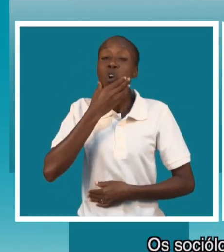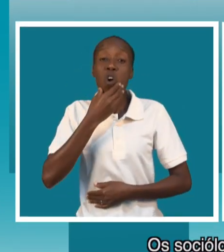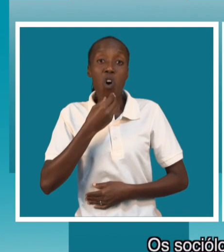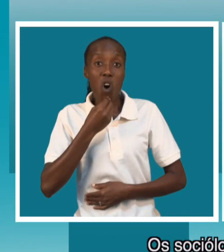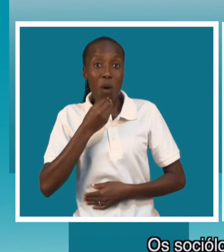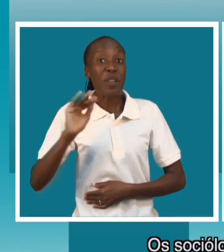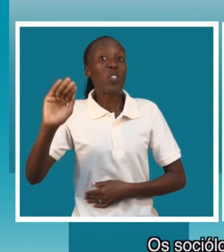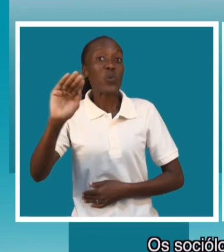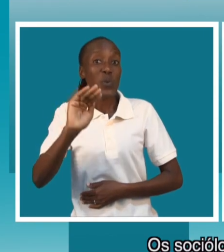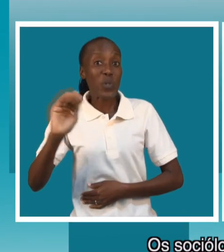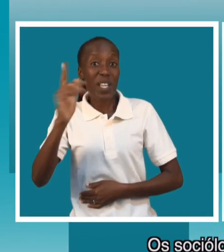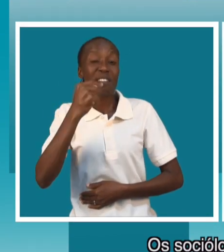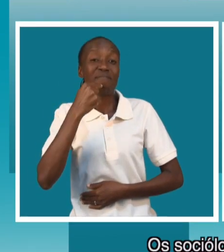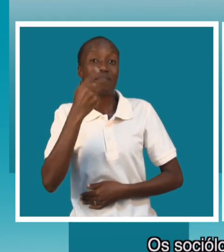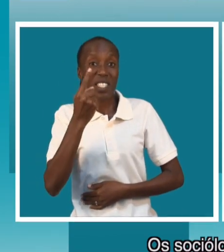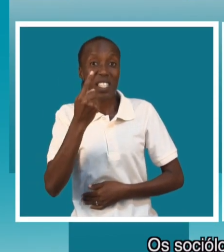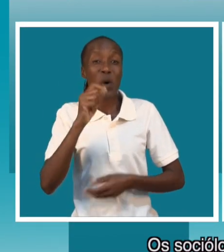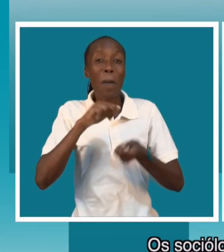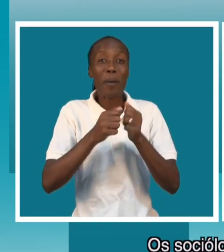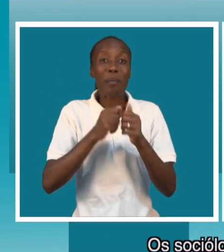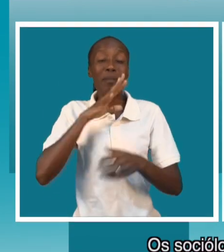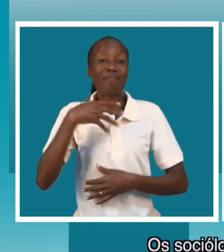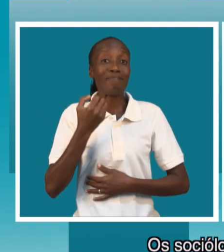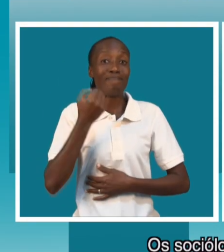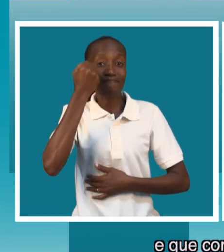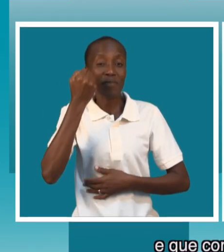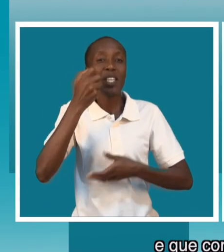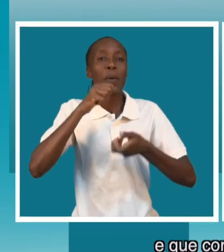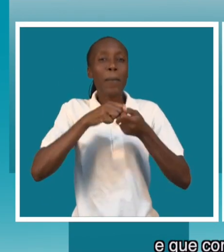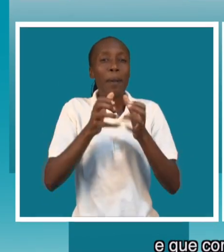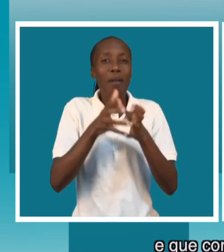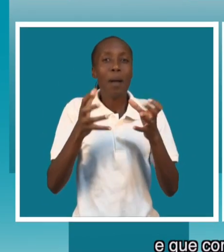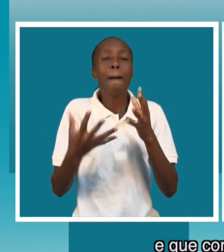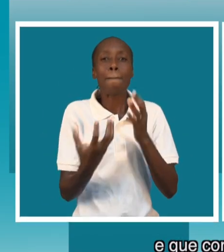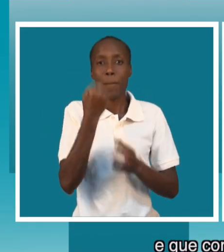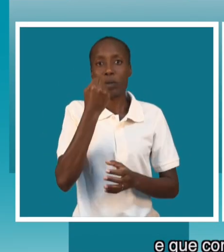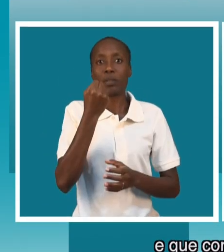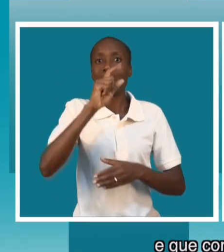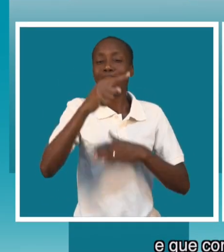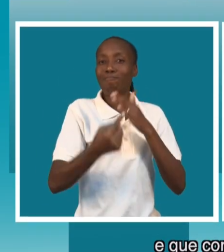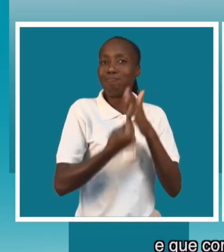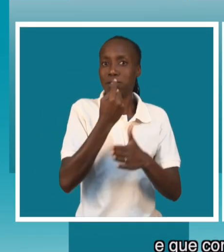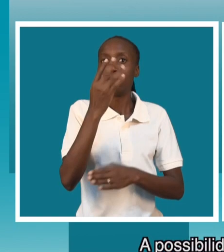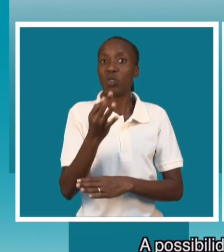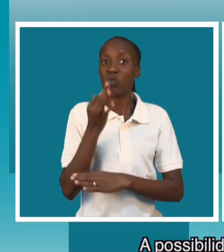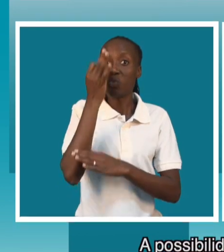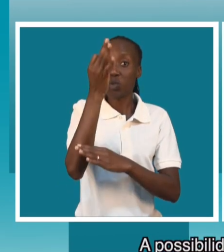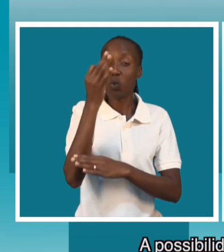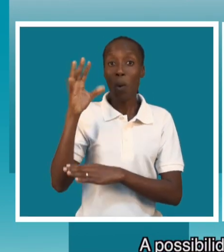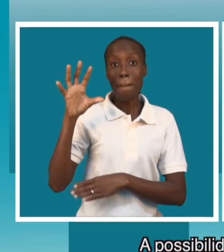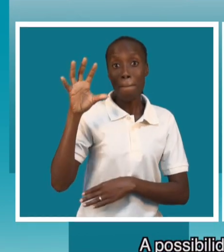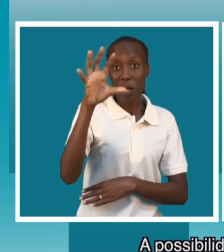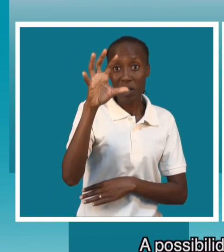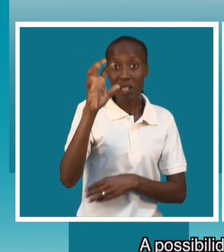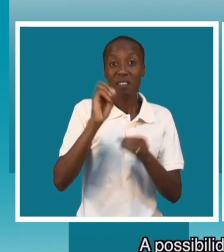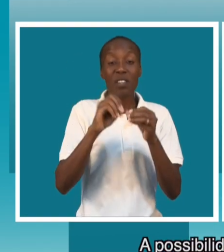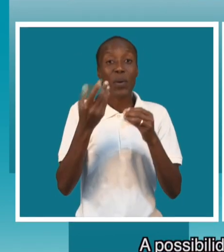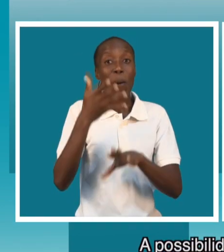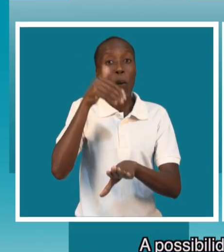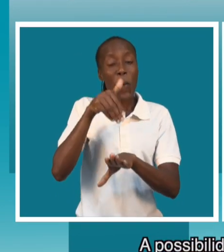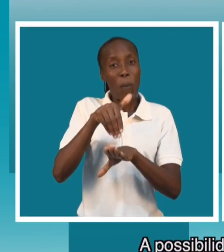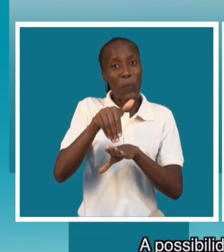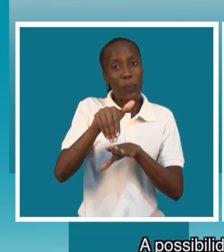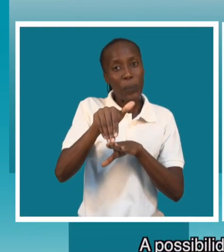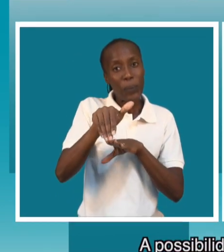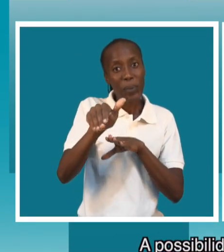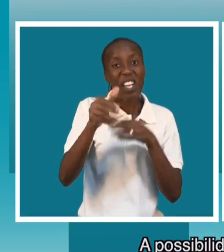adverte que o suicídio é um problema que pode se tornar maior e que compromete o futuro do país. A possibilidade da continuidade de uma